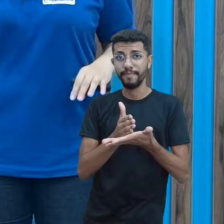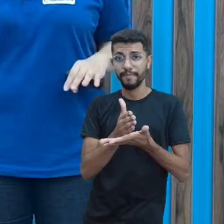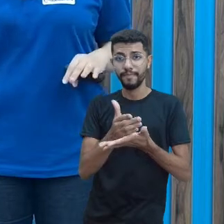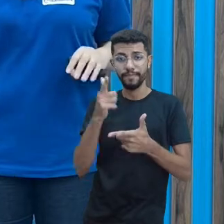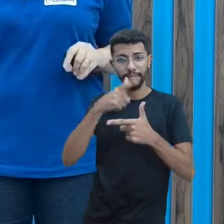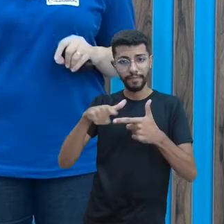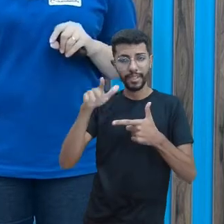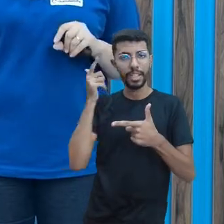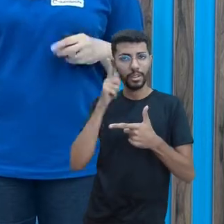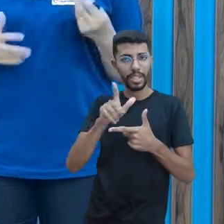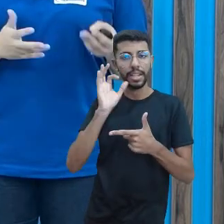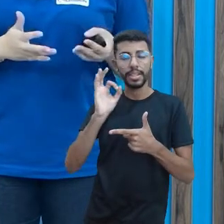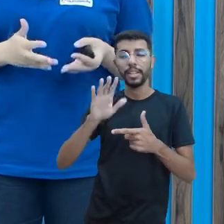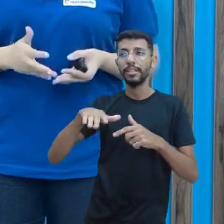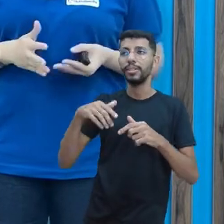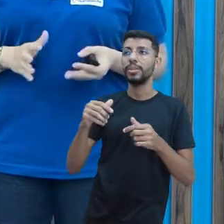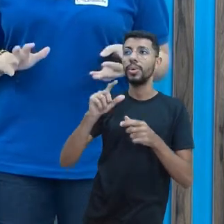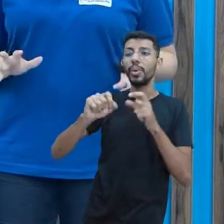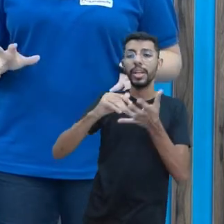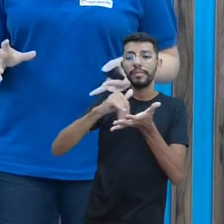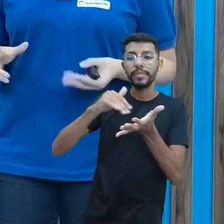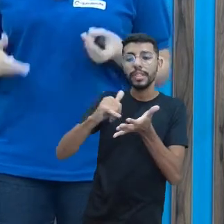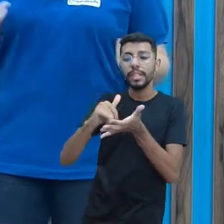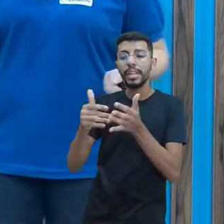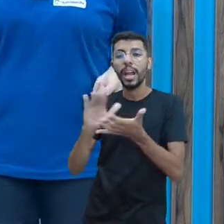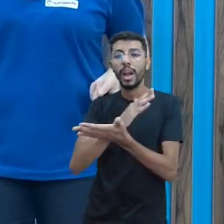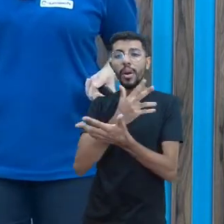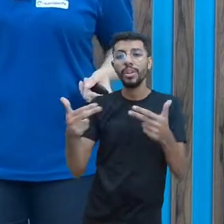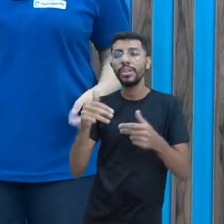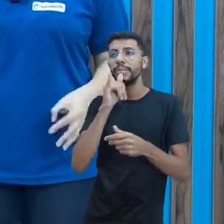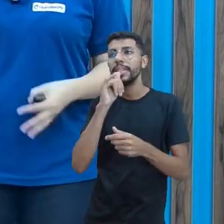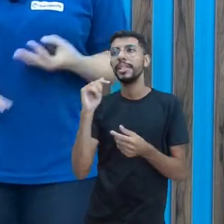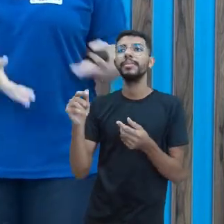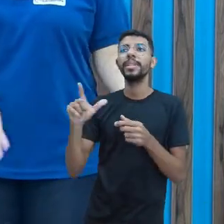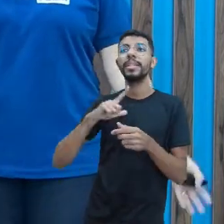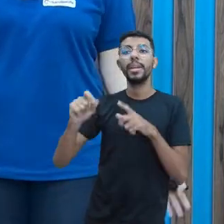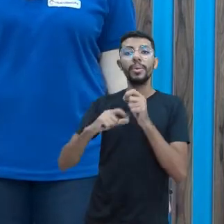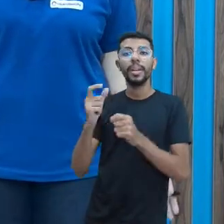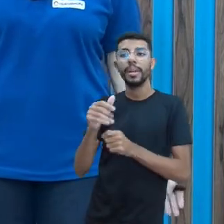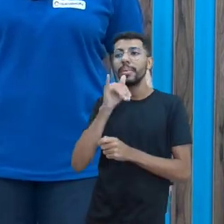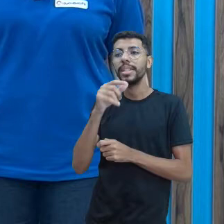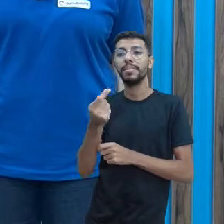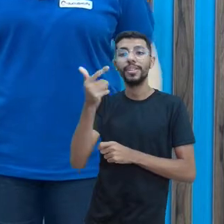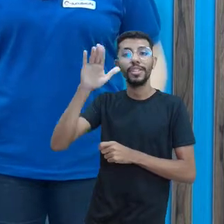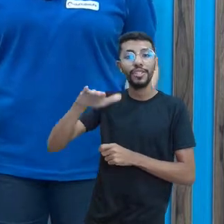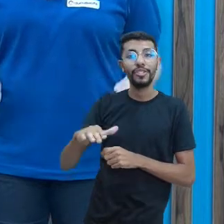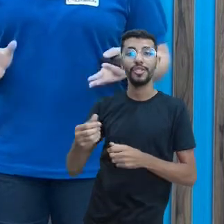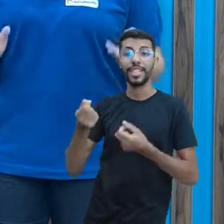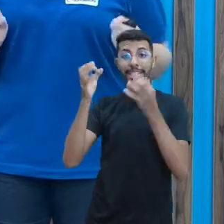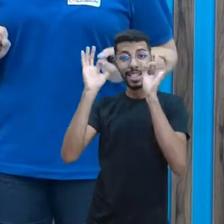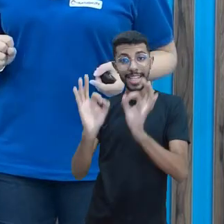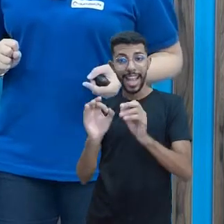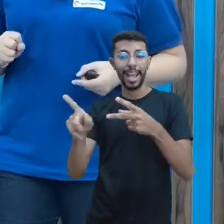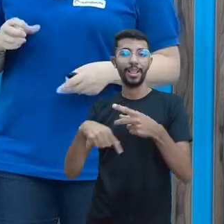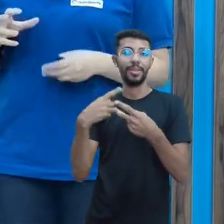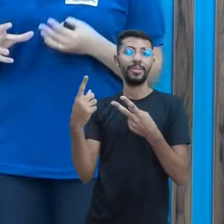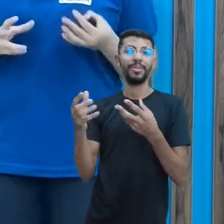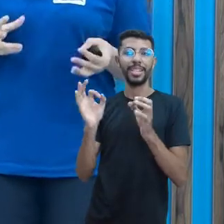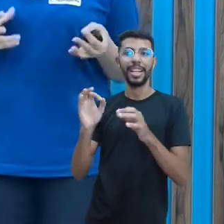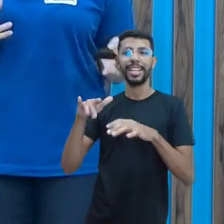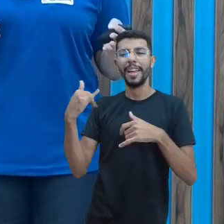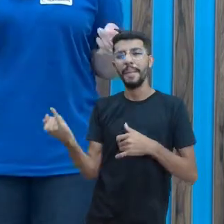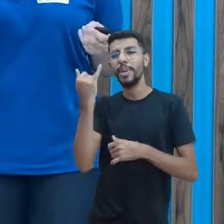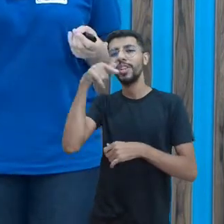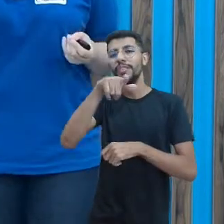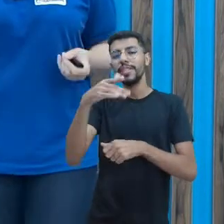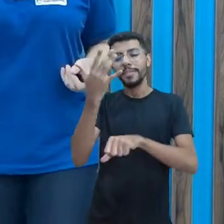consegue eliminar algumas coisas, até mesmo para a gente receber o troco certo, para a gente ter o desconto que deve, né, ter. Então, é importante aí você começar